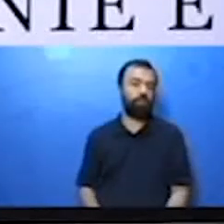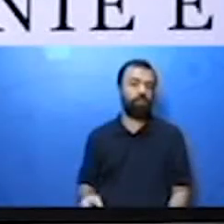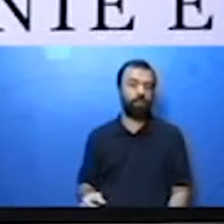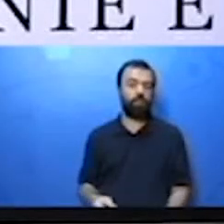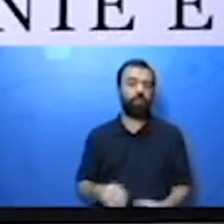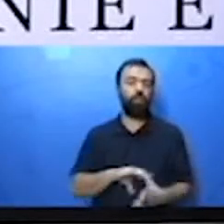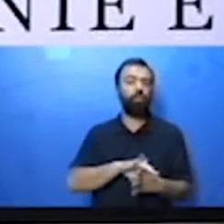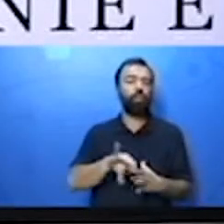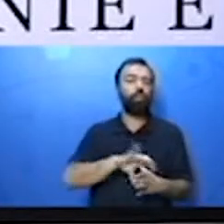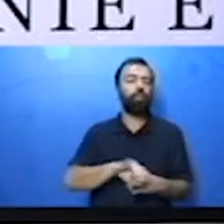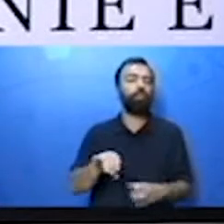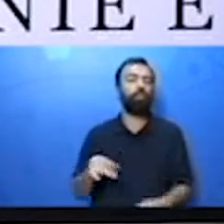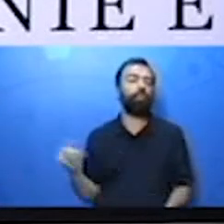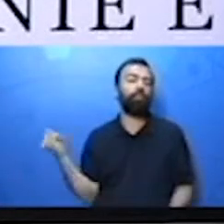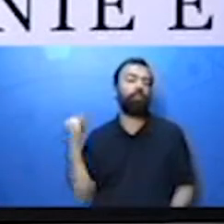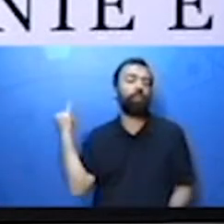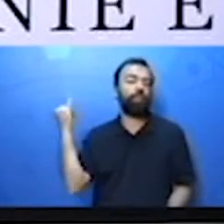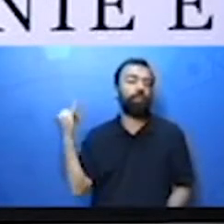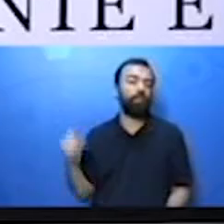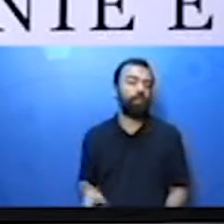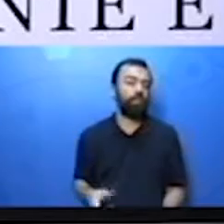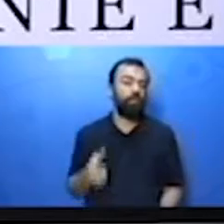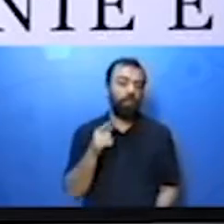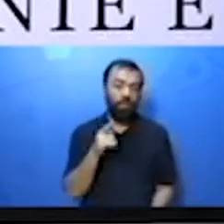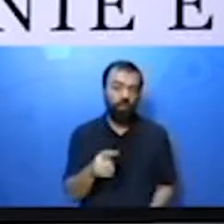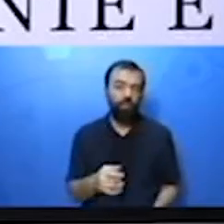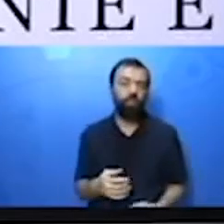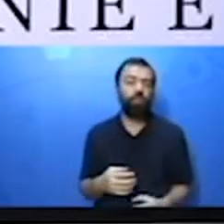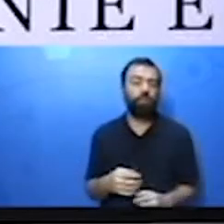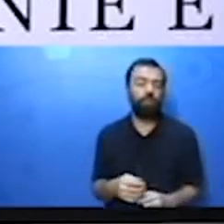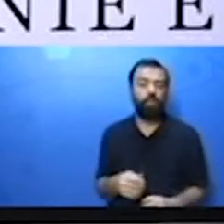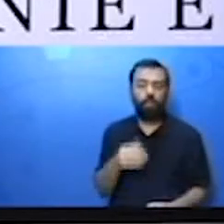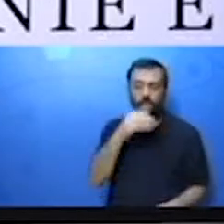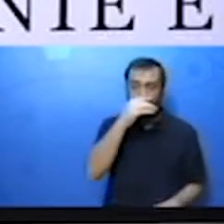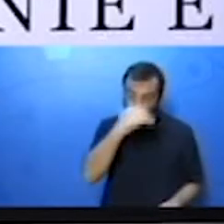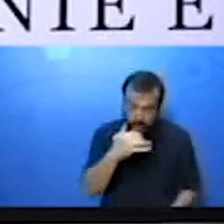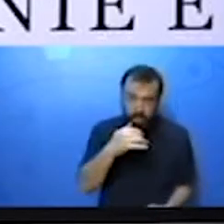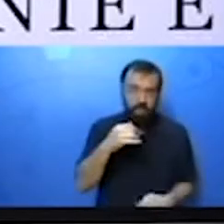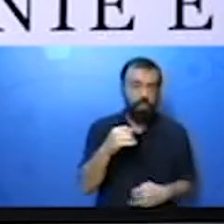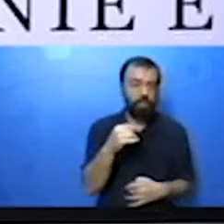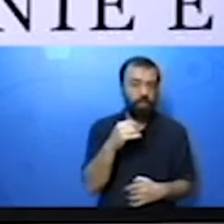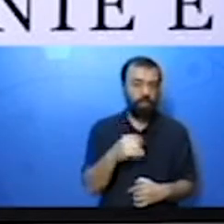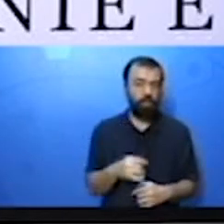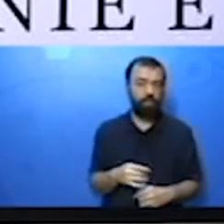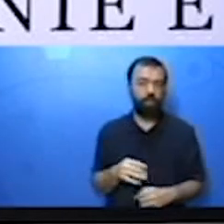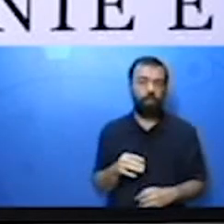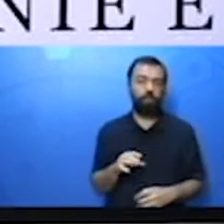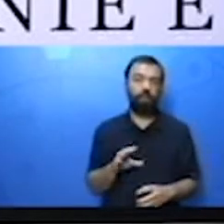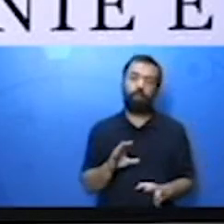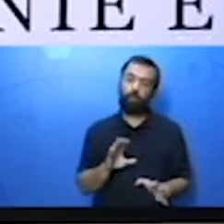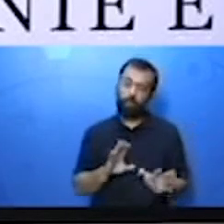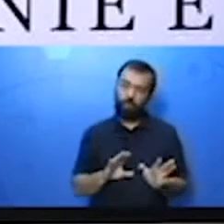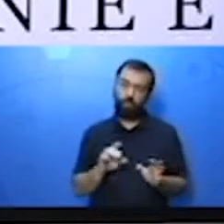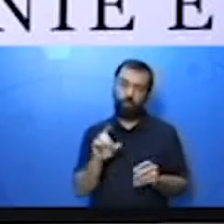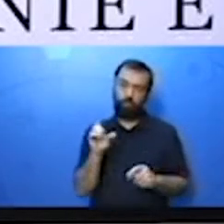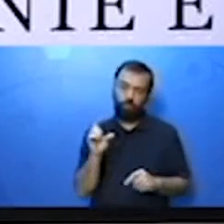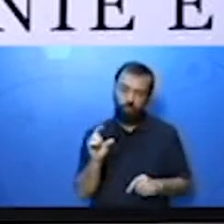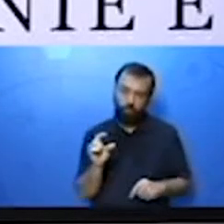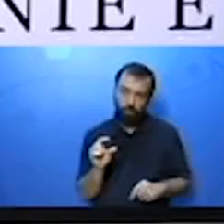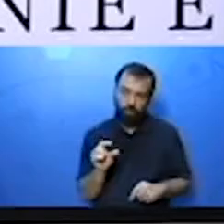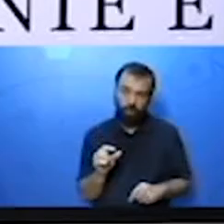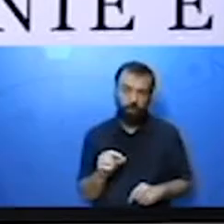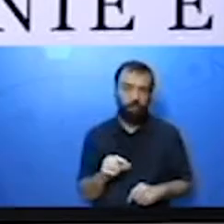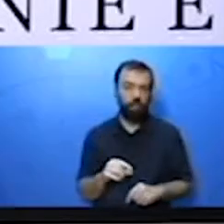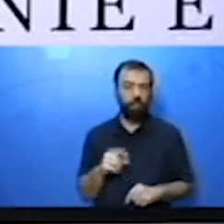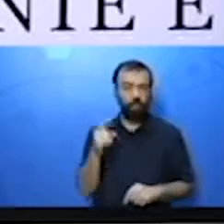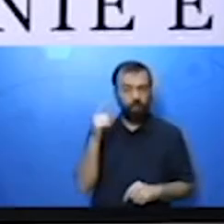Orientações importantes. Se estiver com sintomas gripais, porém sem sinais de gravidade, sem